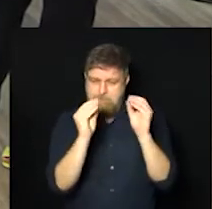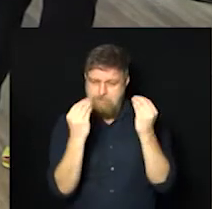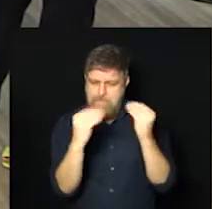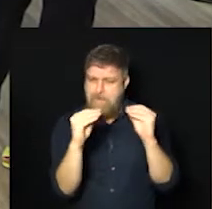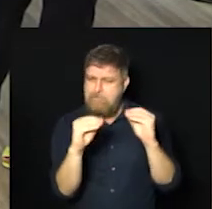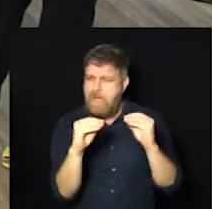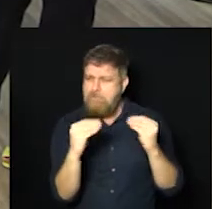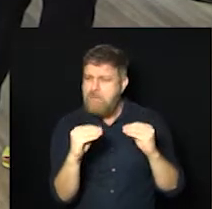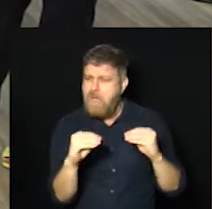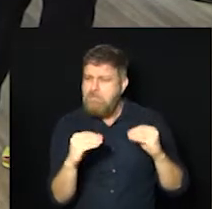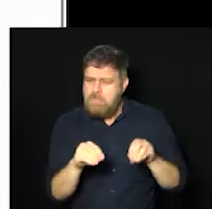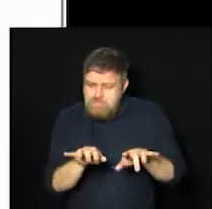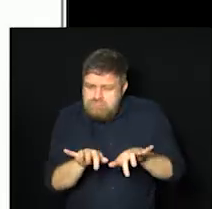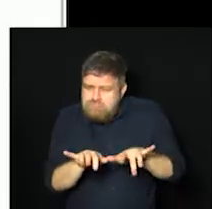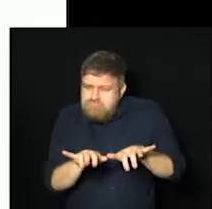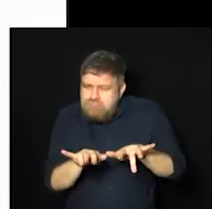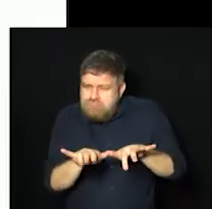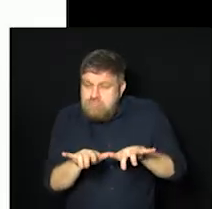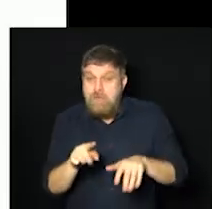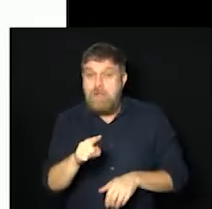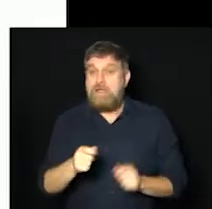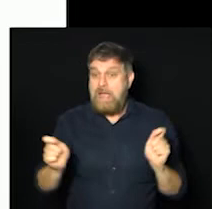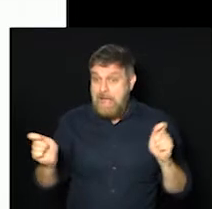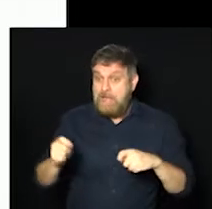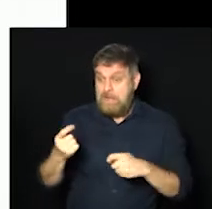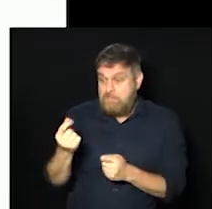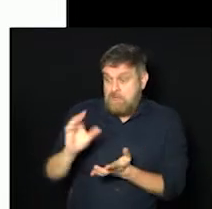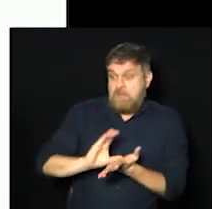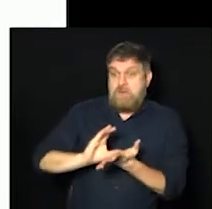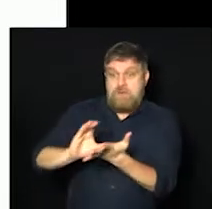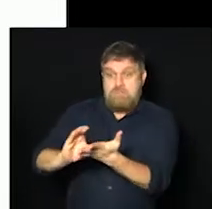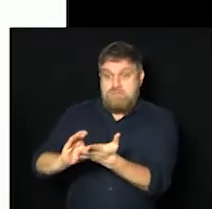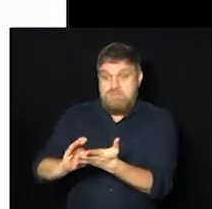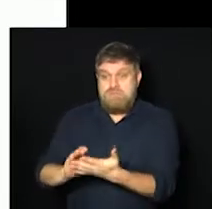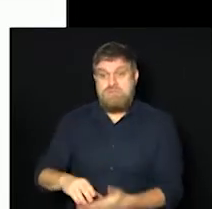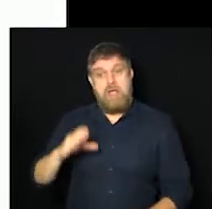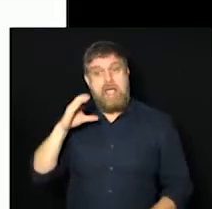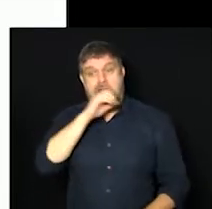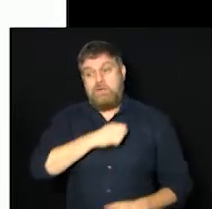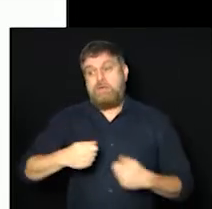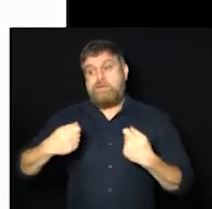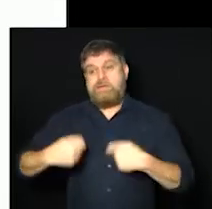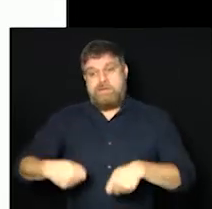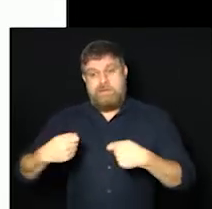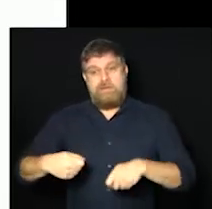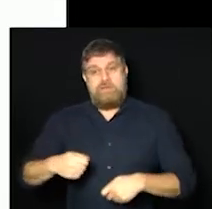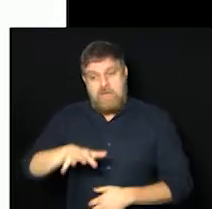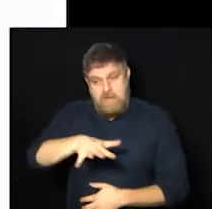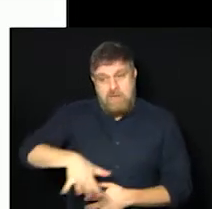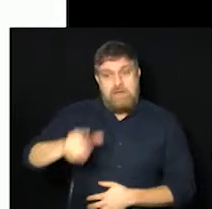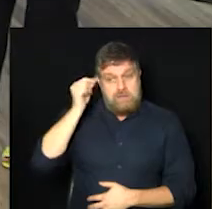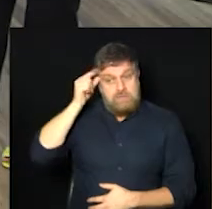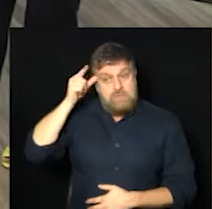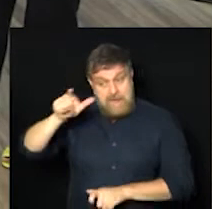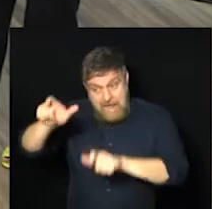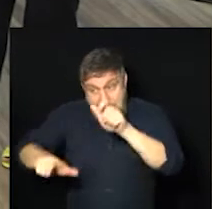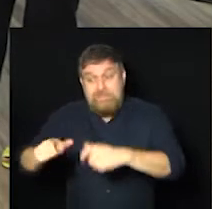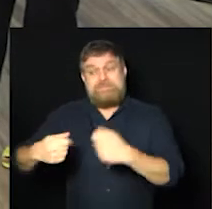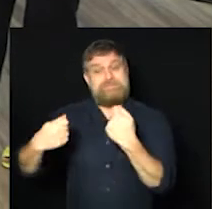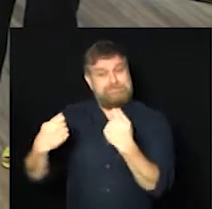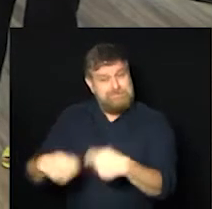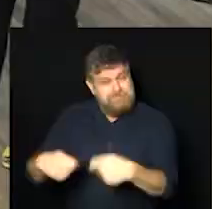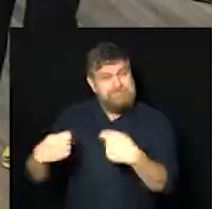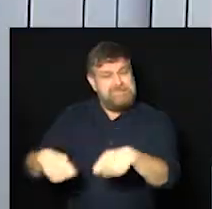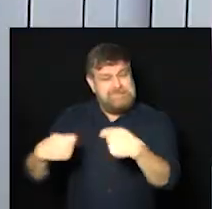vai ter direito aí a receber mais esse auxílio, que a gente sabe que é um órgão e as pessoas estão precisando